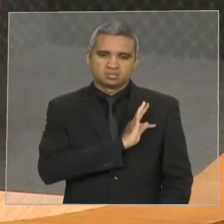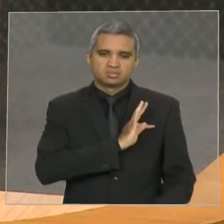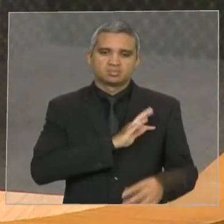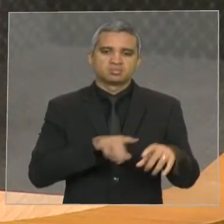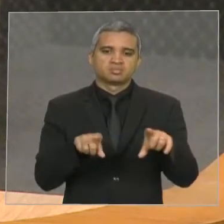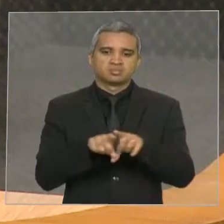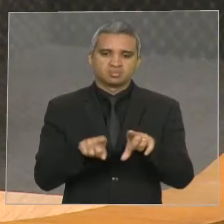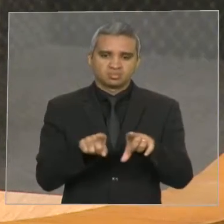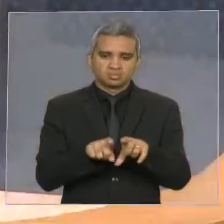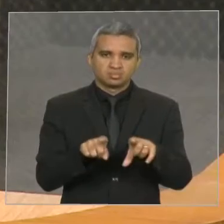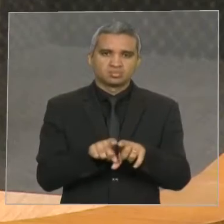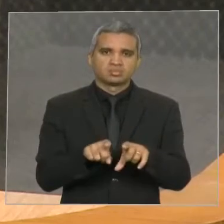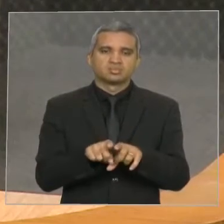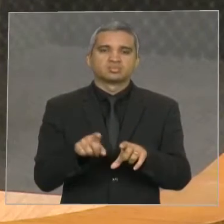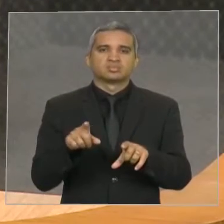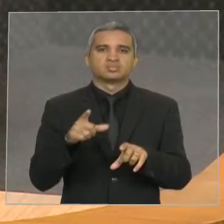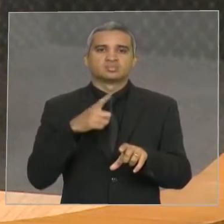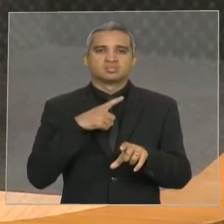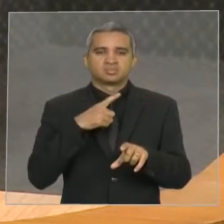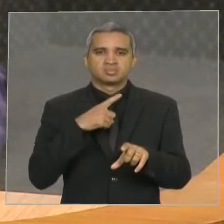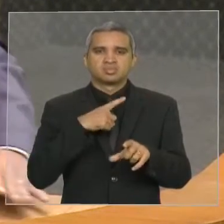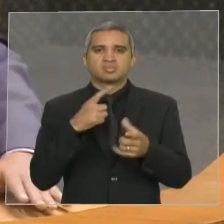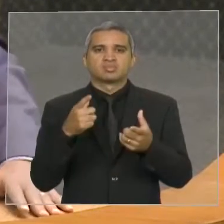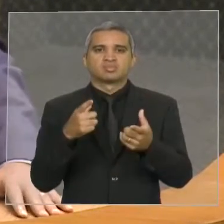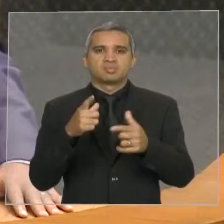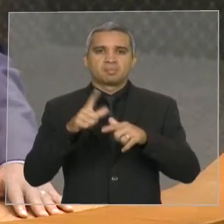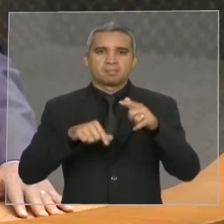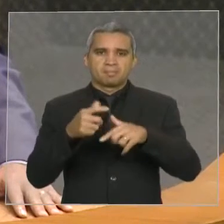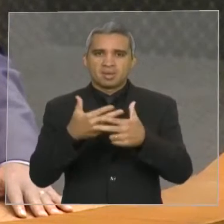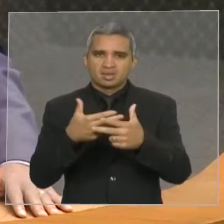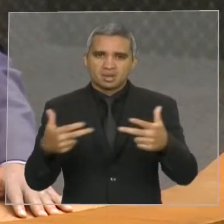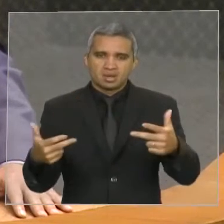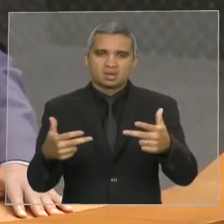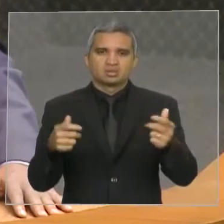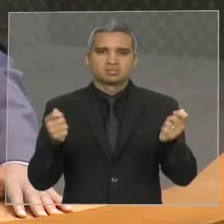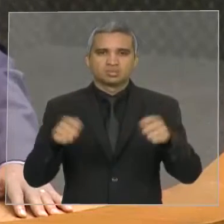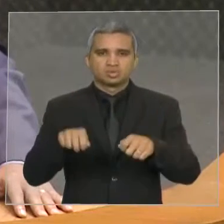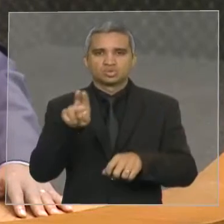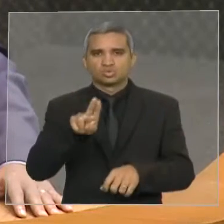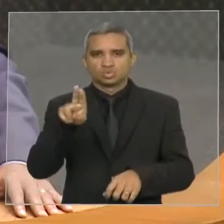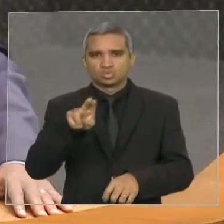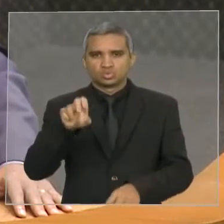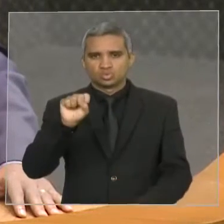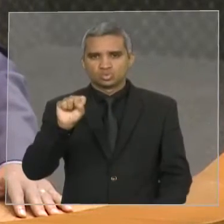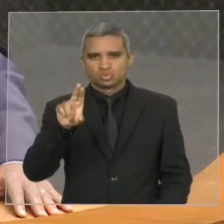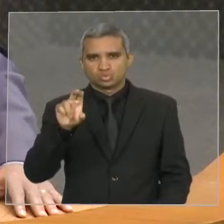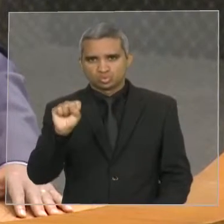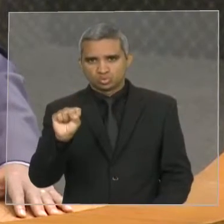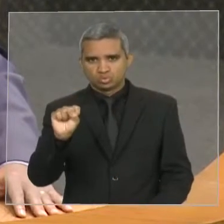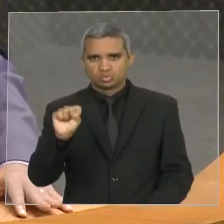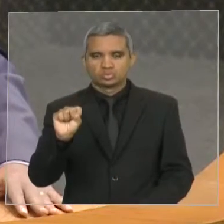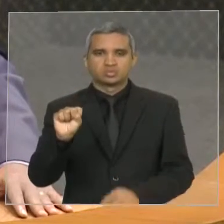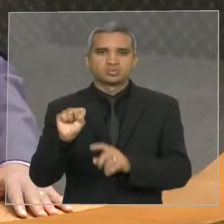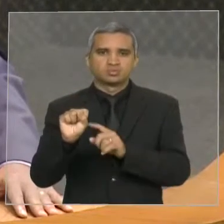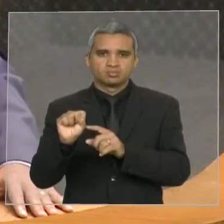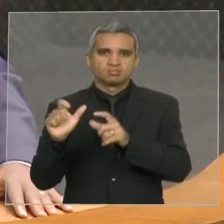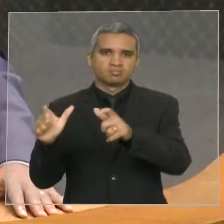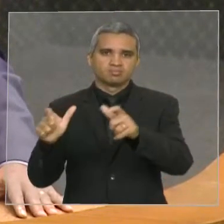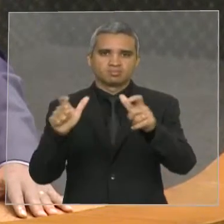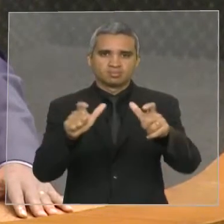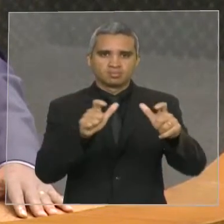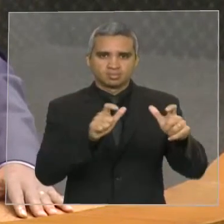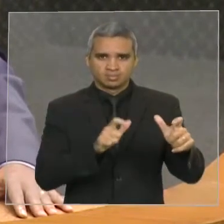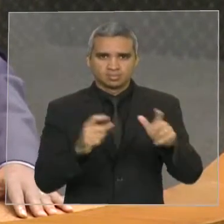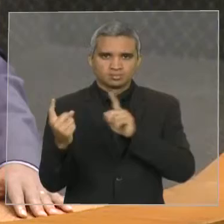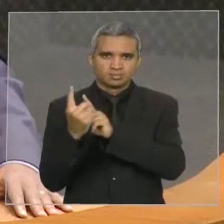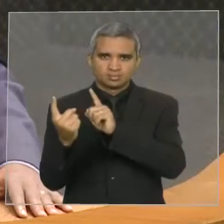garantir, como porta de entrada ao Sistema Único de Saúde, o atendimento à população desses bairros, o atendimento à população